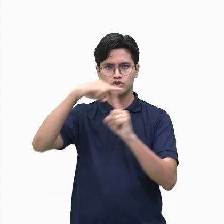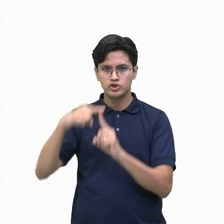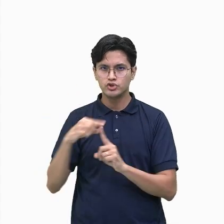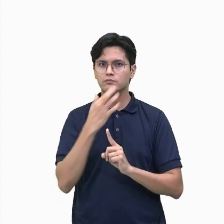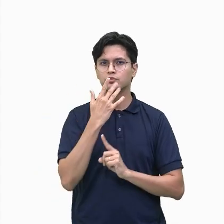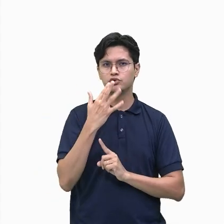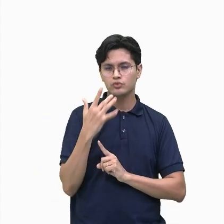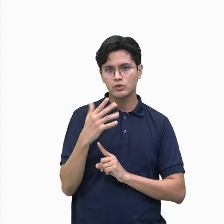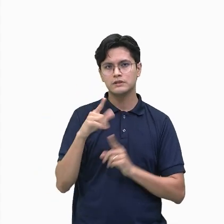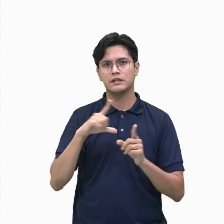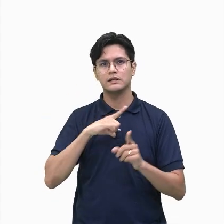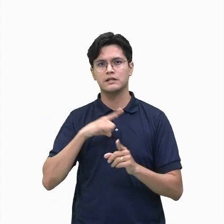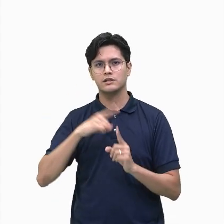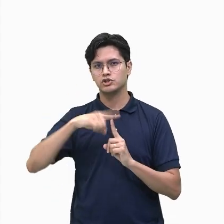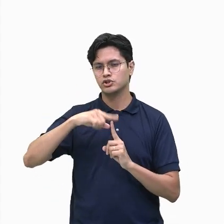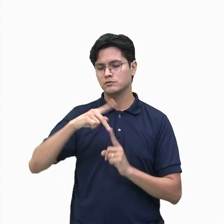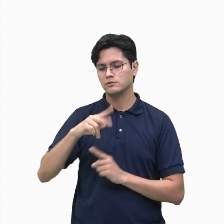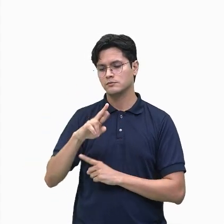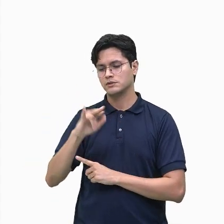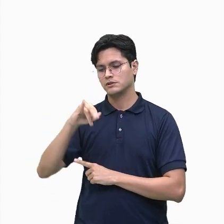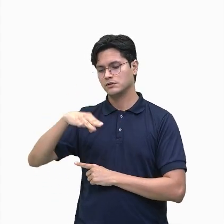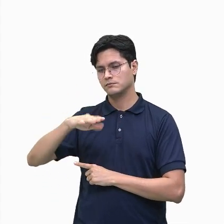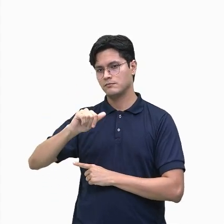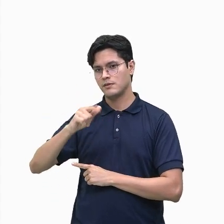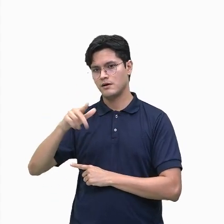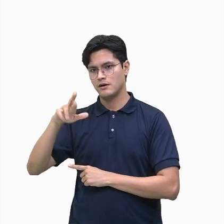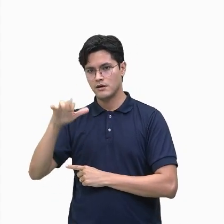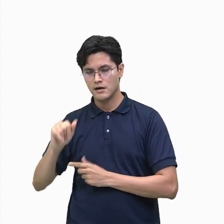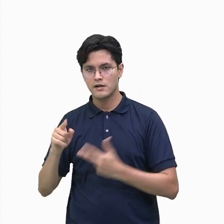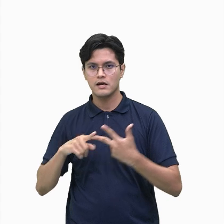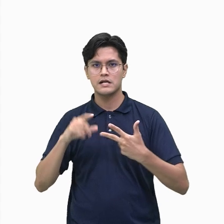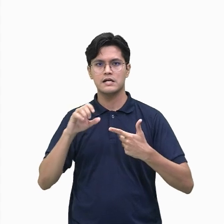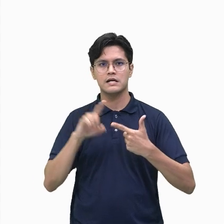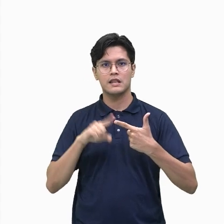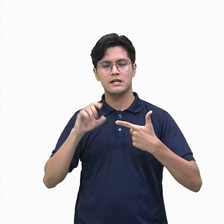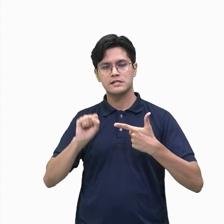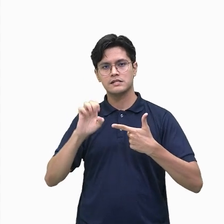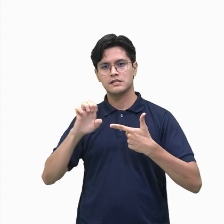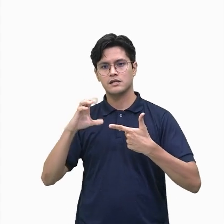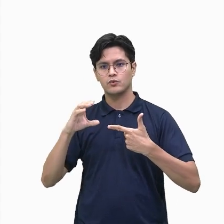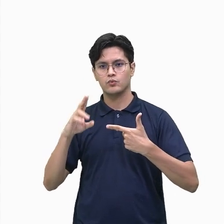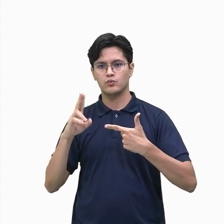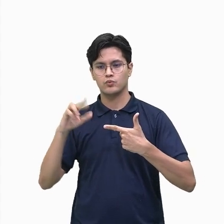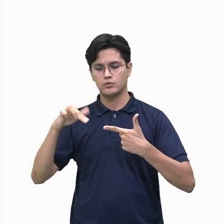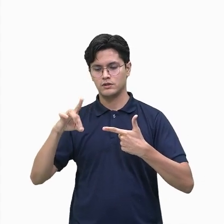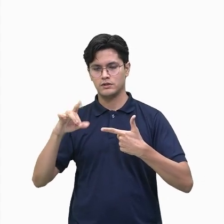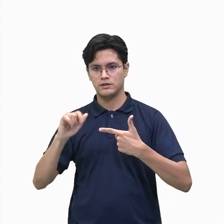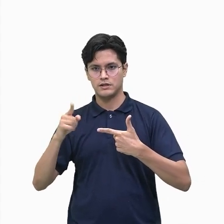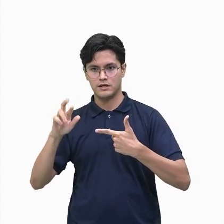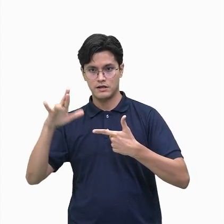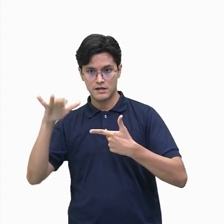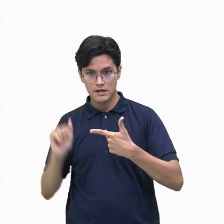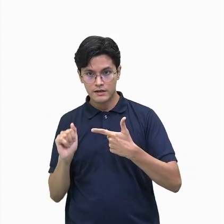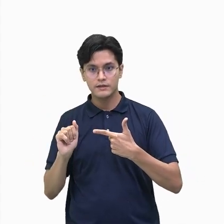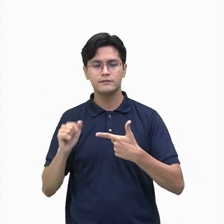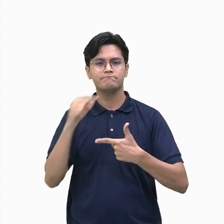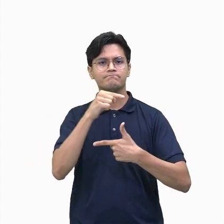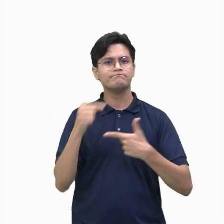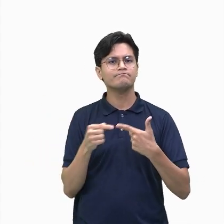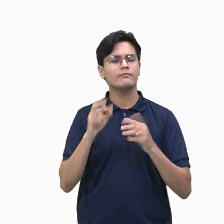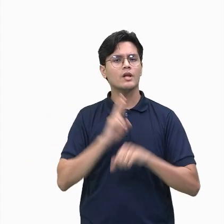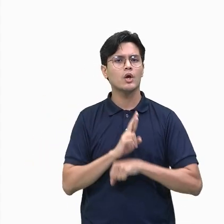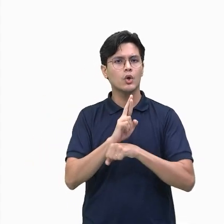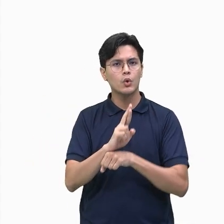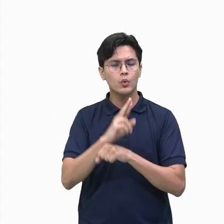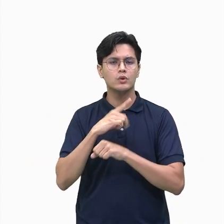já devem conhecer o que é uma cor primária, o que é uma cor secundária, certo? Esse recurso apresenta de